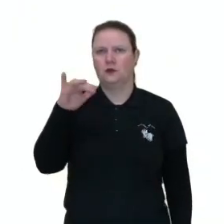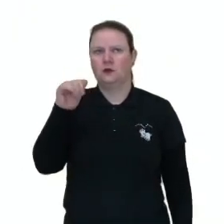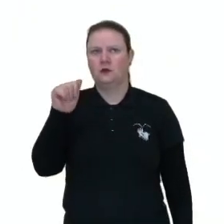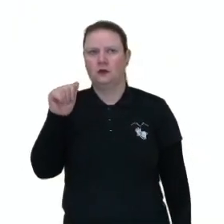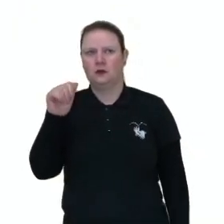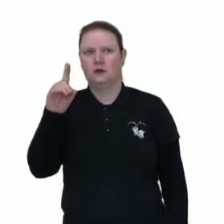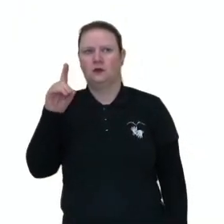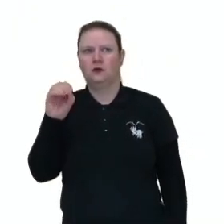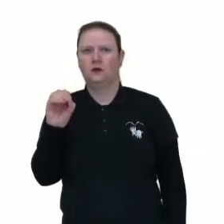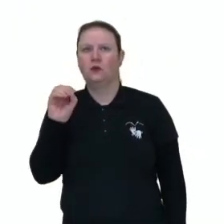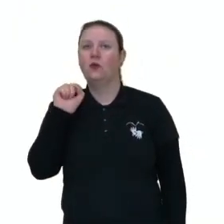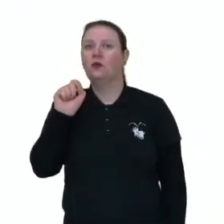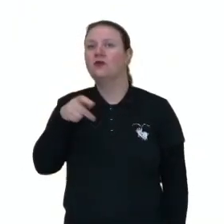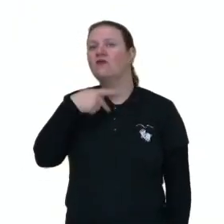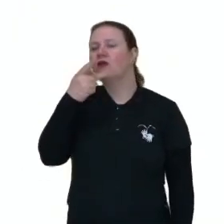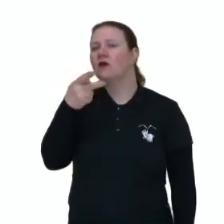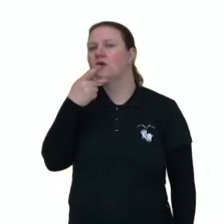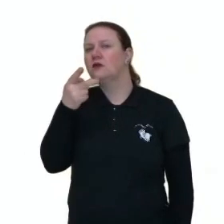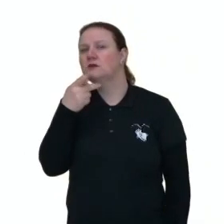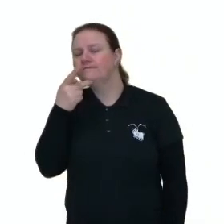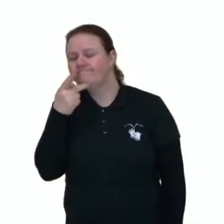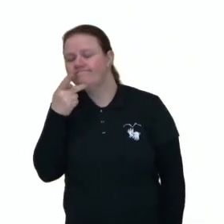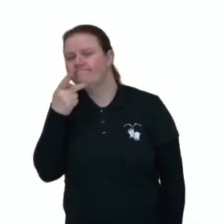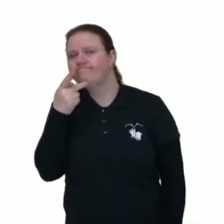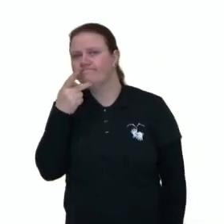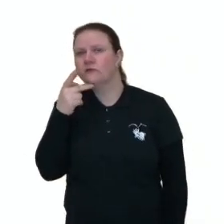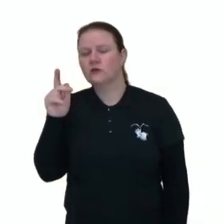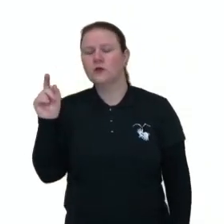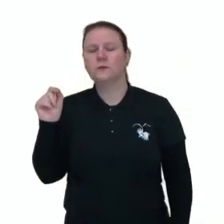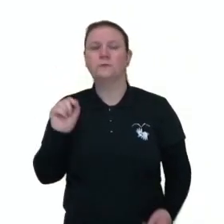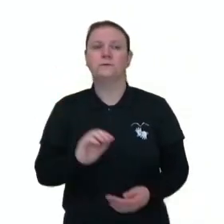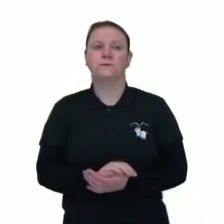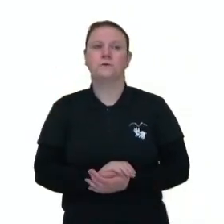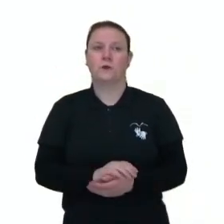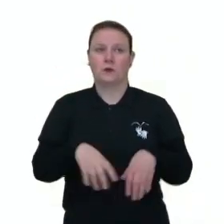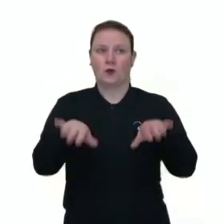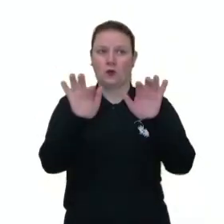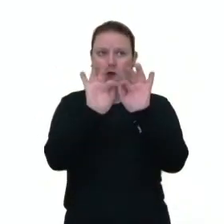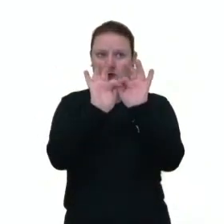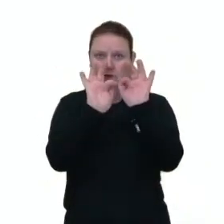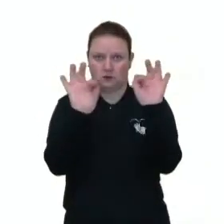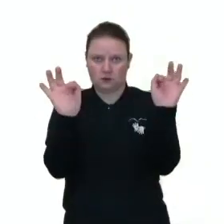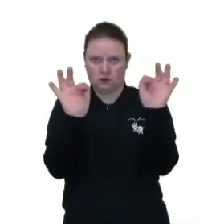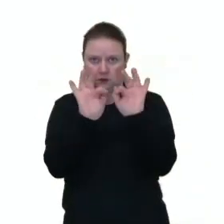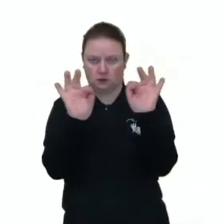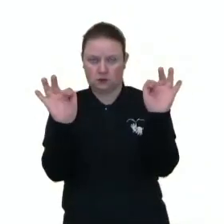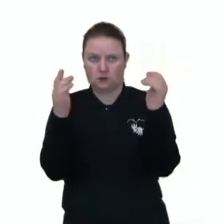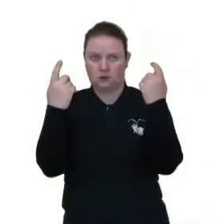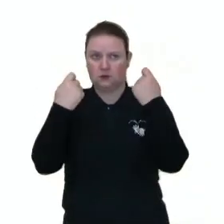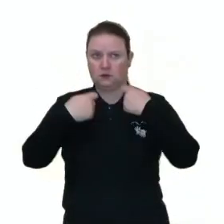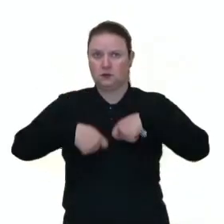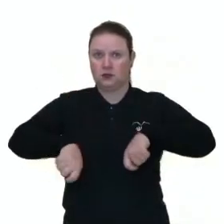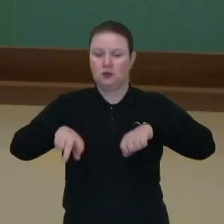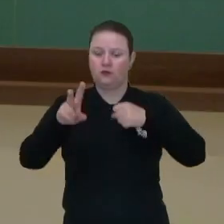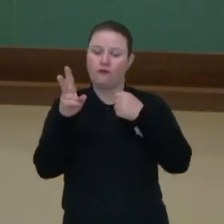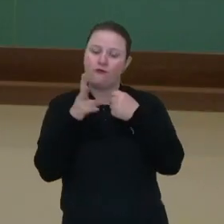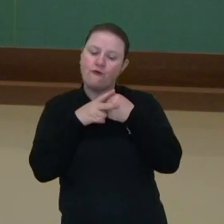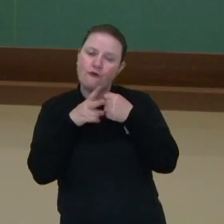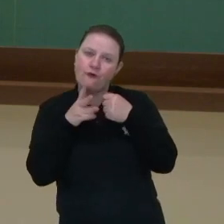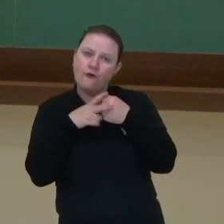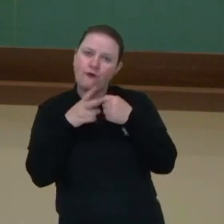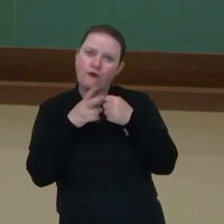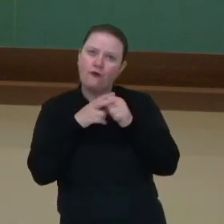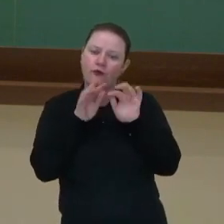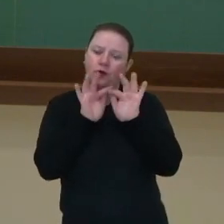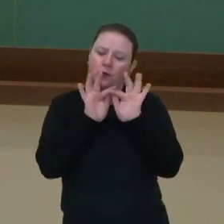o predicado é o que falamos sobre ele, tá? A oração, ela precisa, né, de um verbo ali, né, uma frase